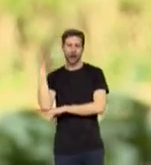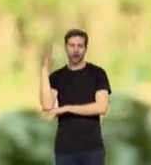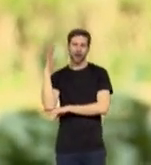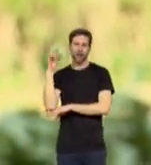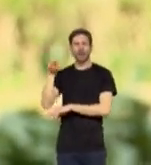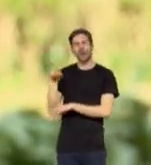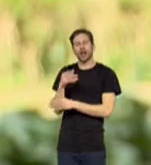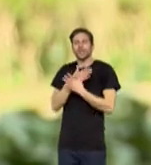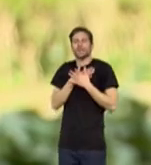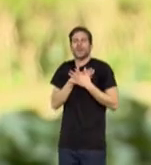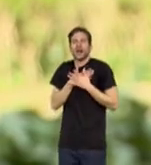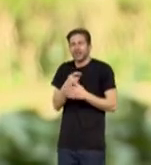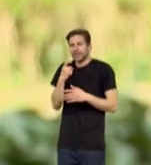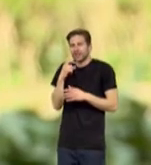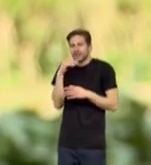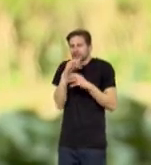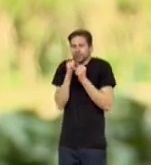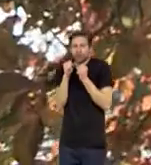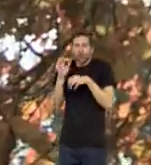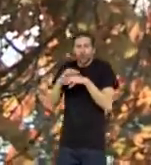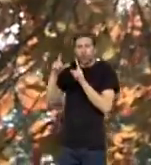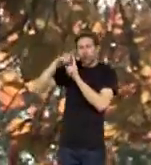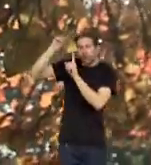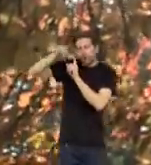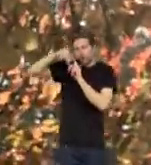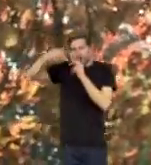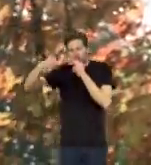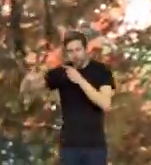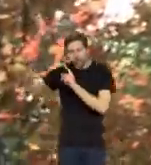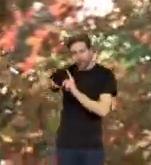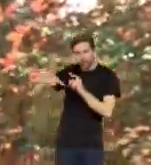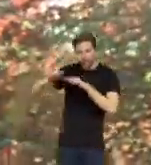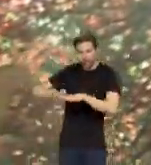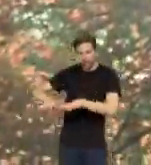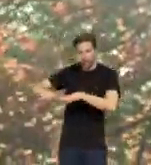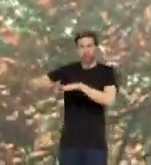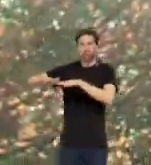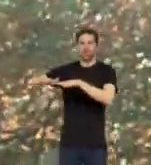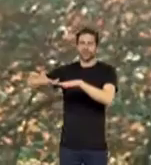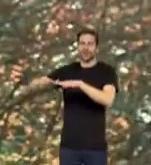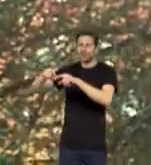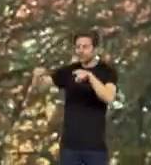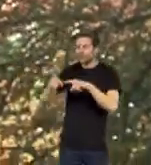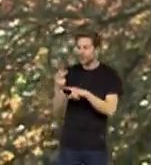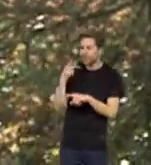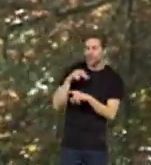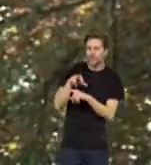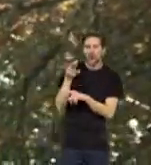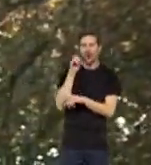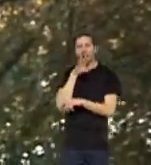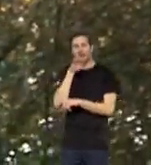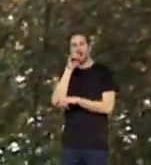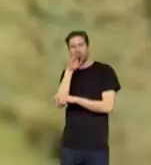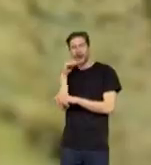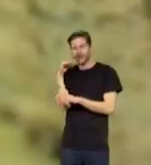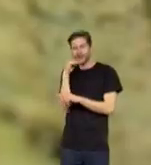gosto de ver no inverno com as folhas caídas e até com a acumulação de folhas. É um espaço que eu gosto onde gosto de circular no